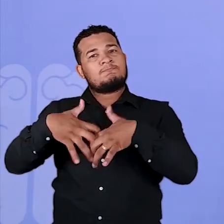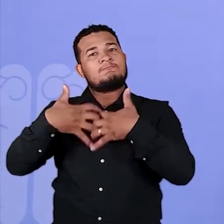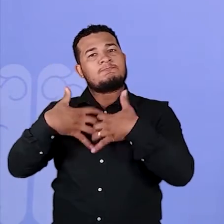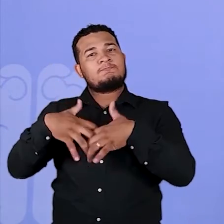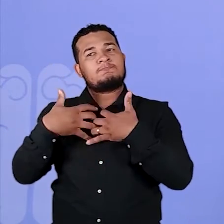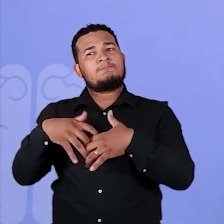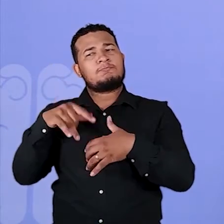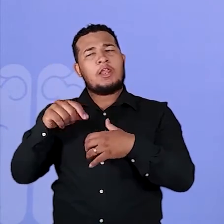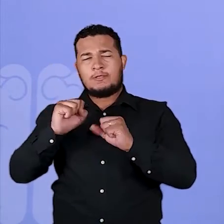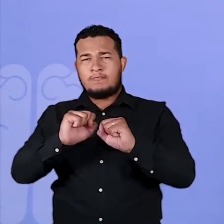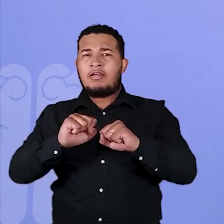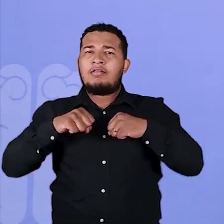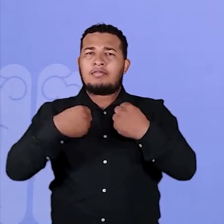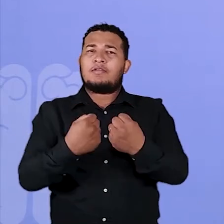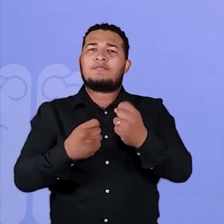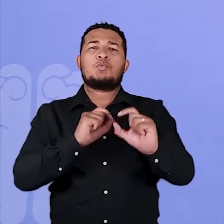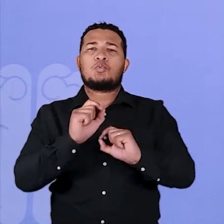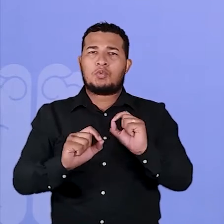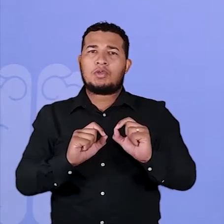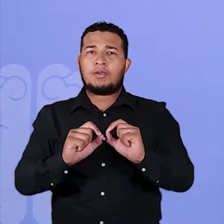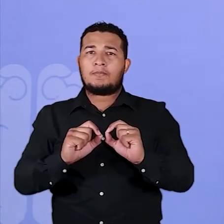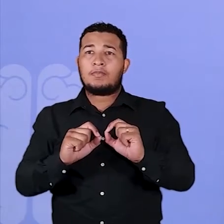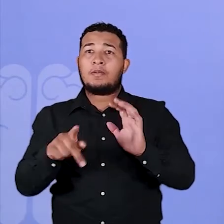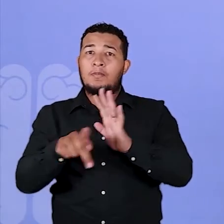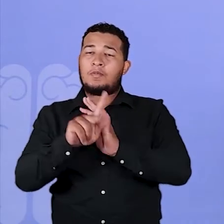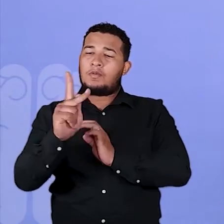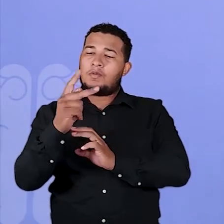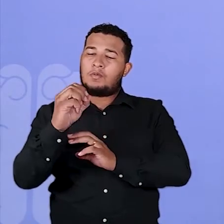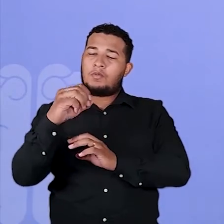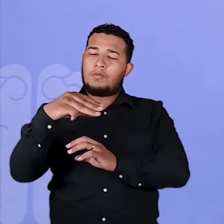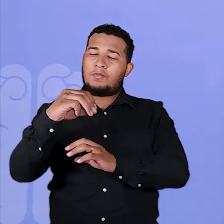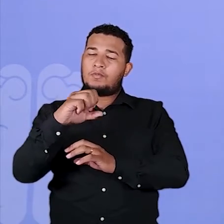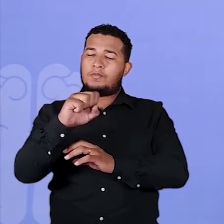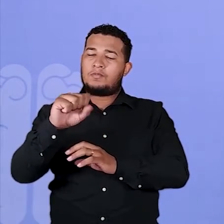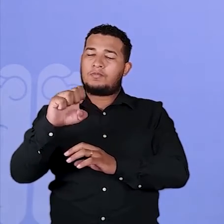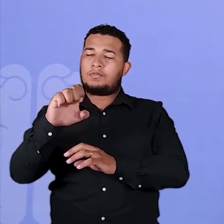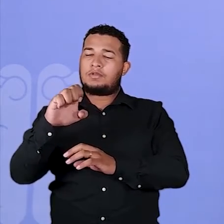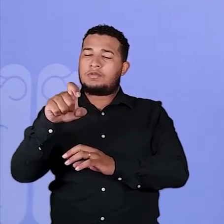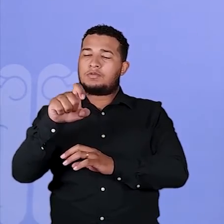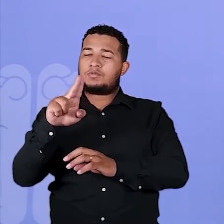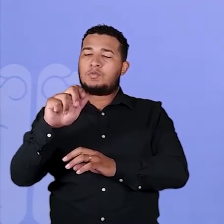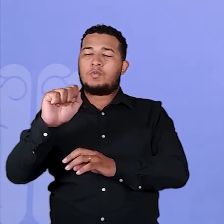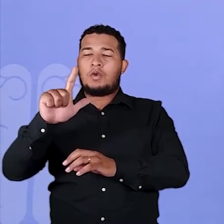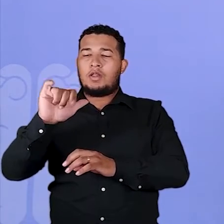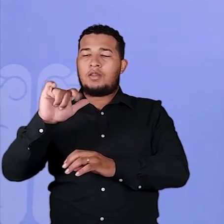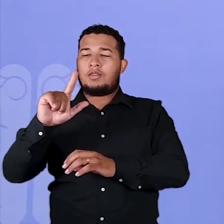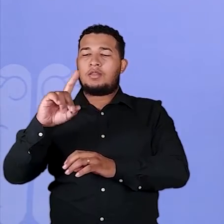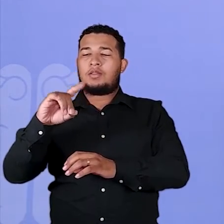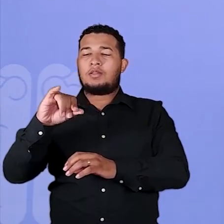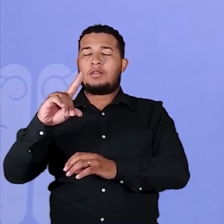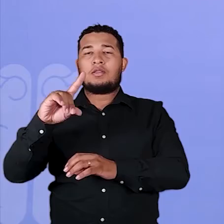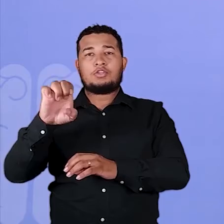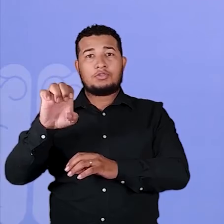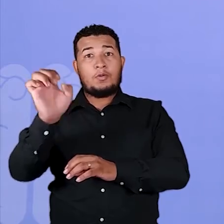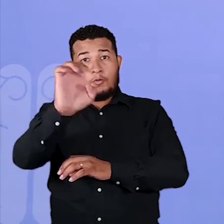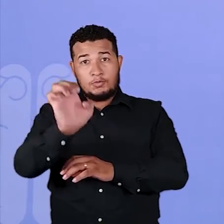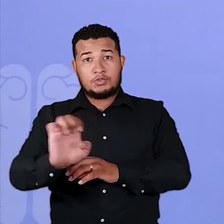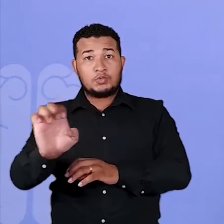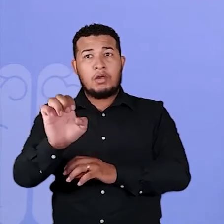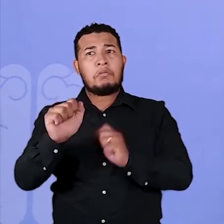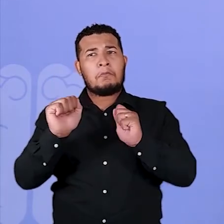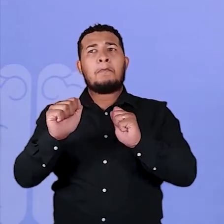ele então defende que a homossexualidade seja descriminalizada. A gente